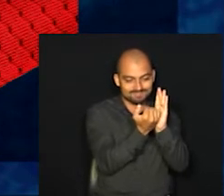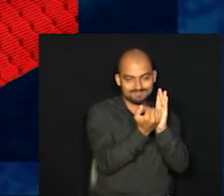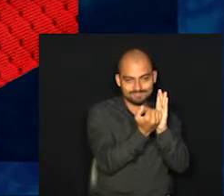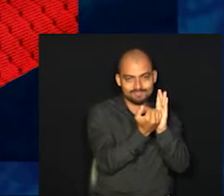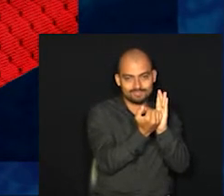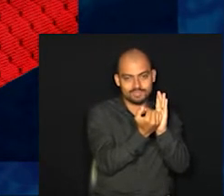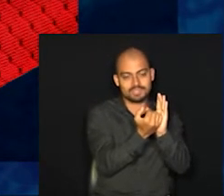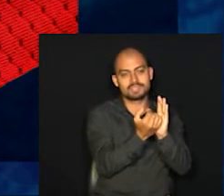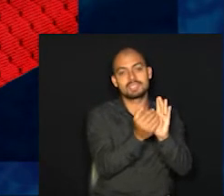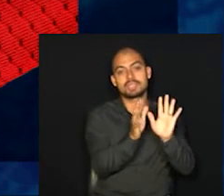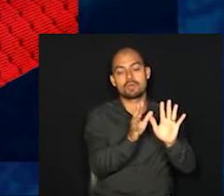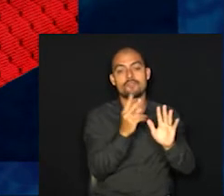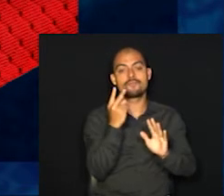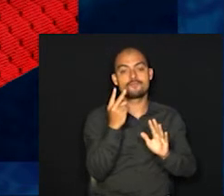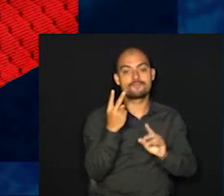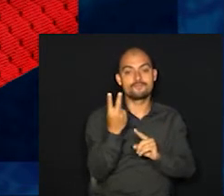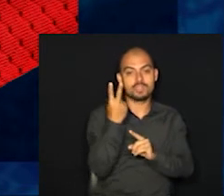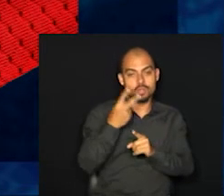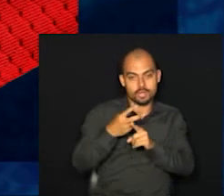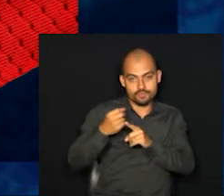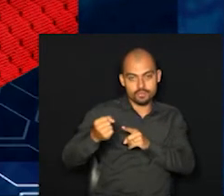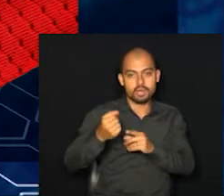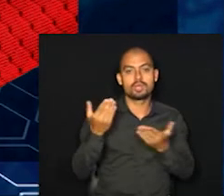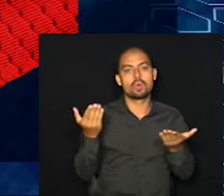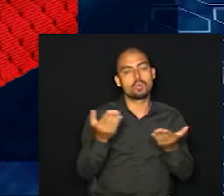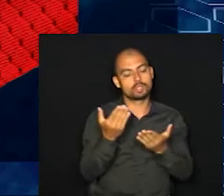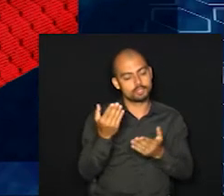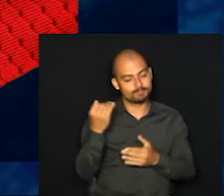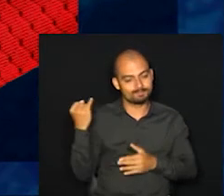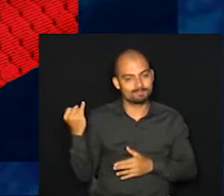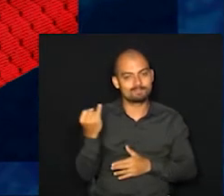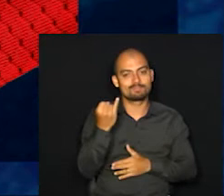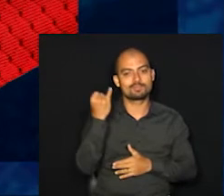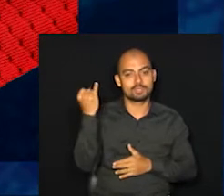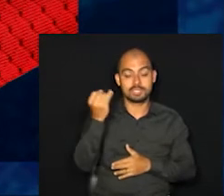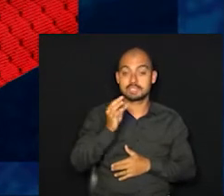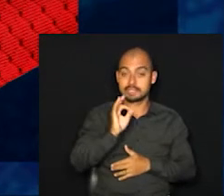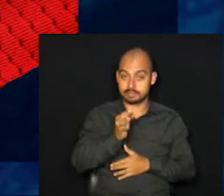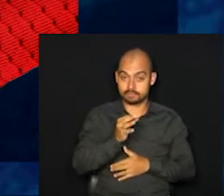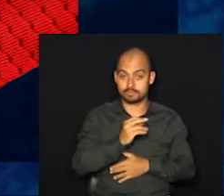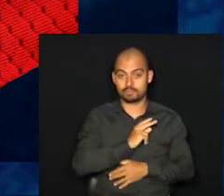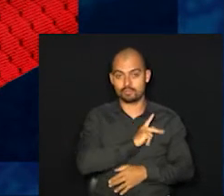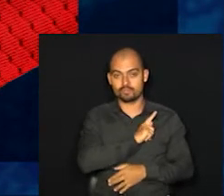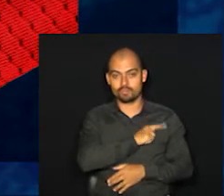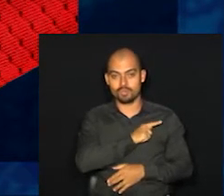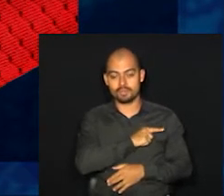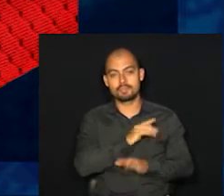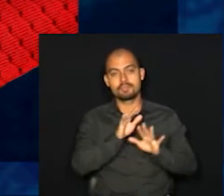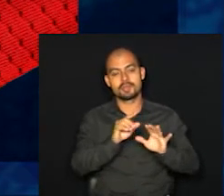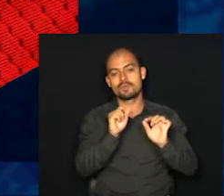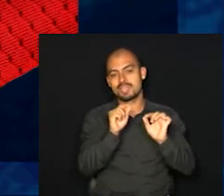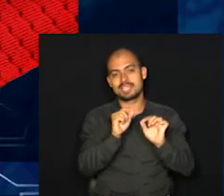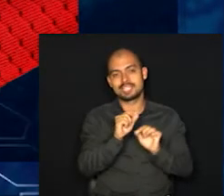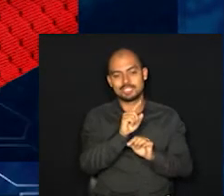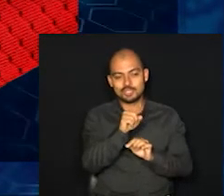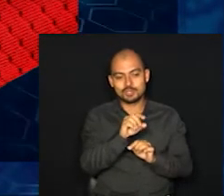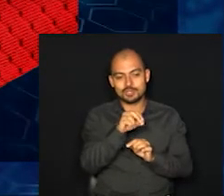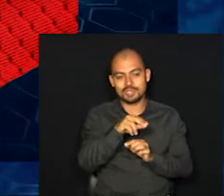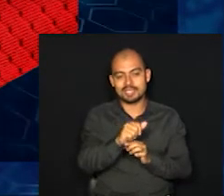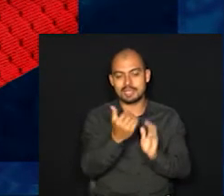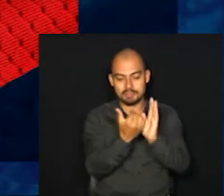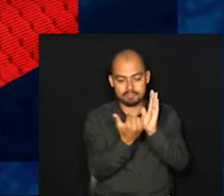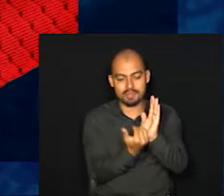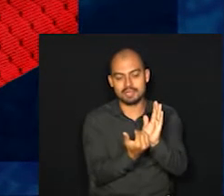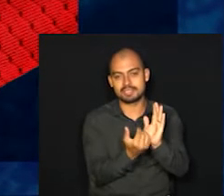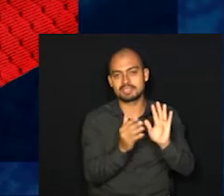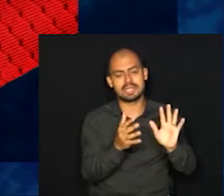Então, uma vitória no dia de hoje é importantíssimo para o Guarani, para a gente parar de falar de zona de rebaixamento e começar a pensar na